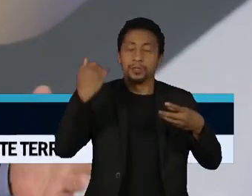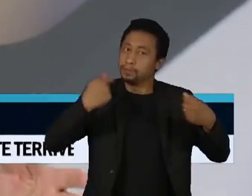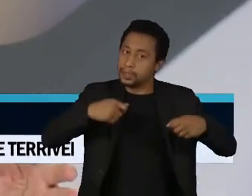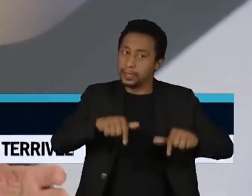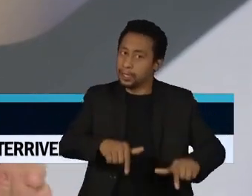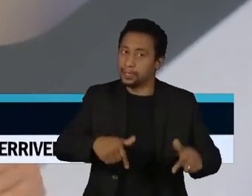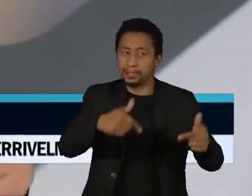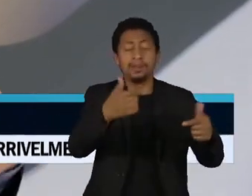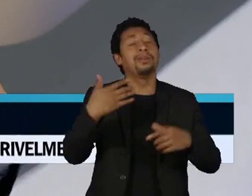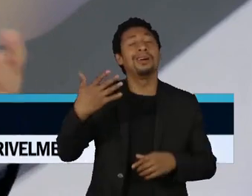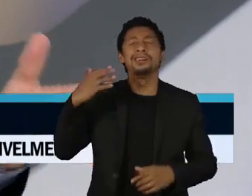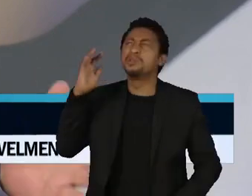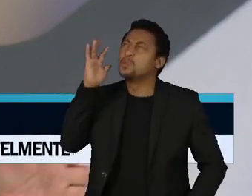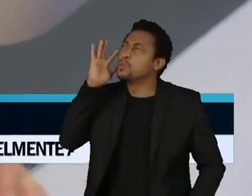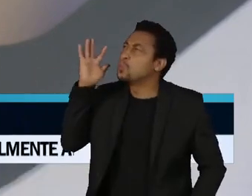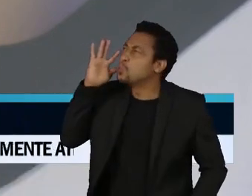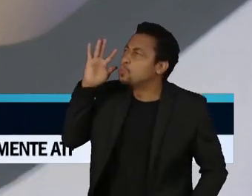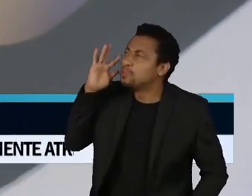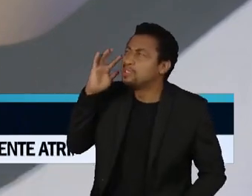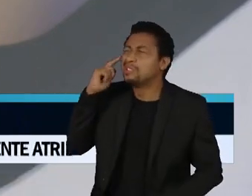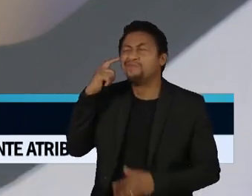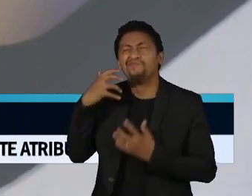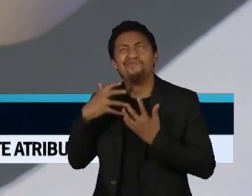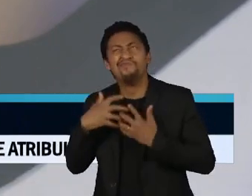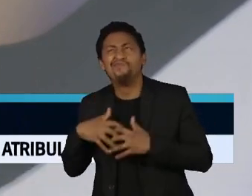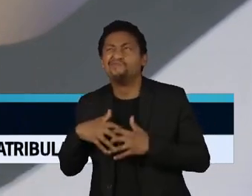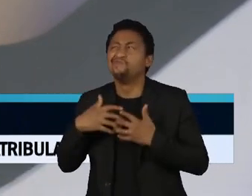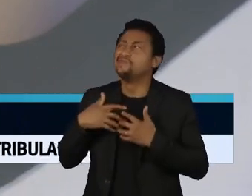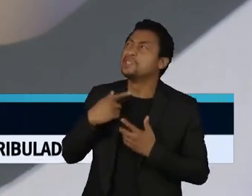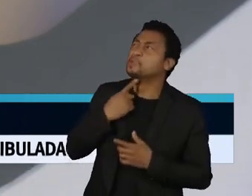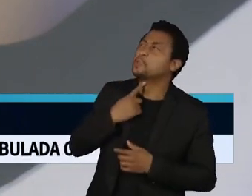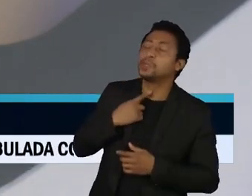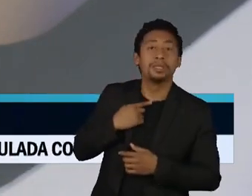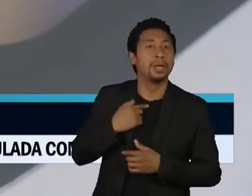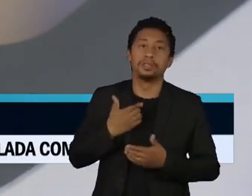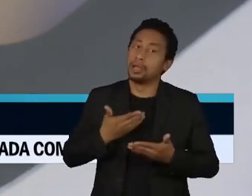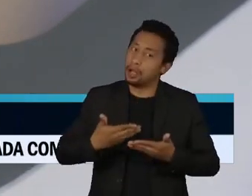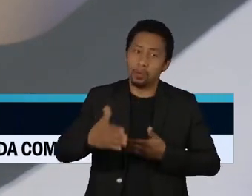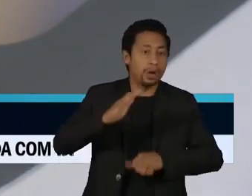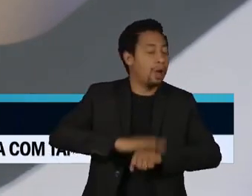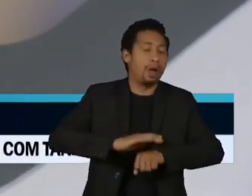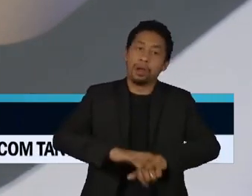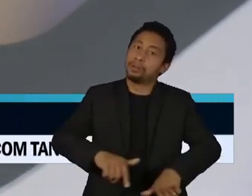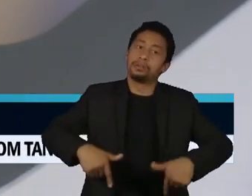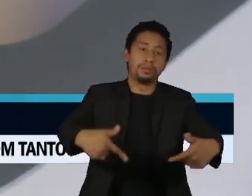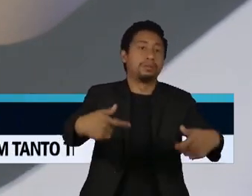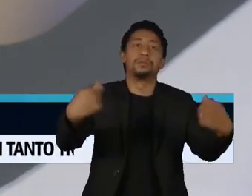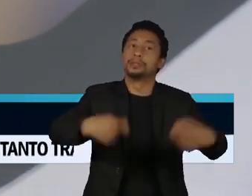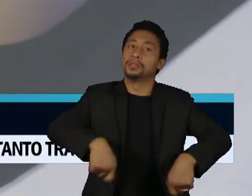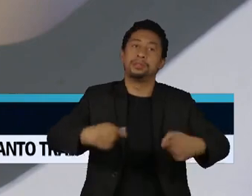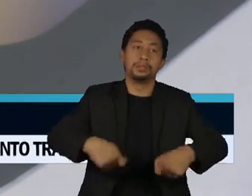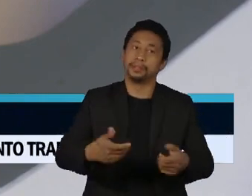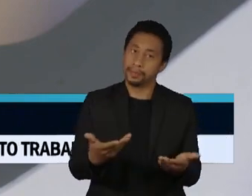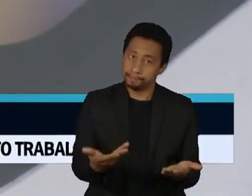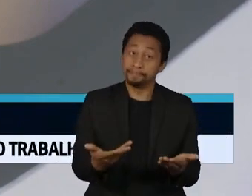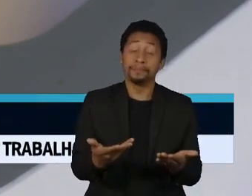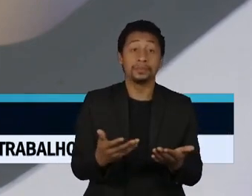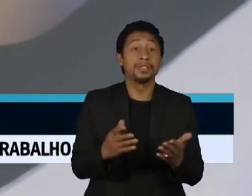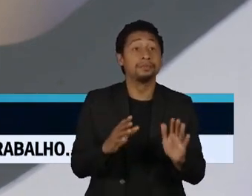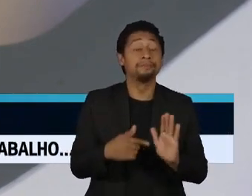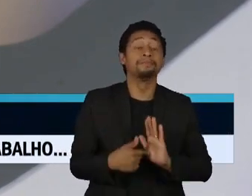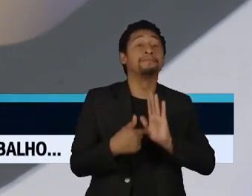uma teoria ou algo que se deseja para o que tem que ser aplicado e